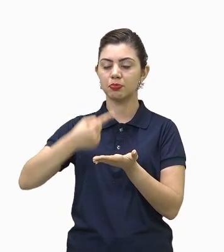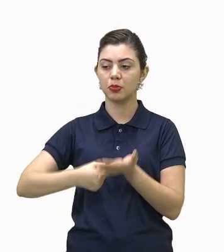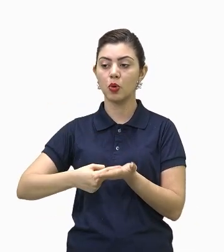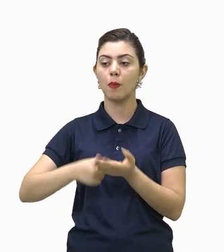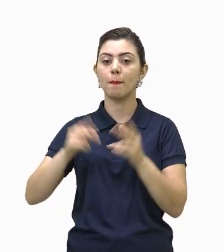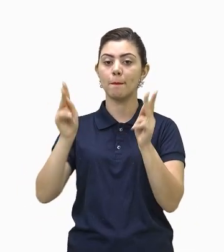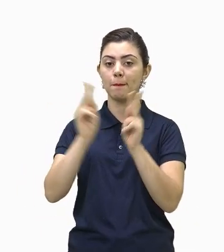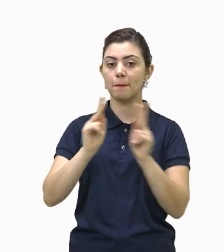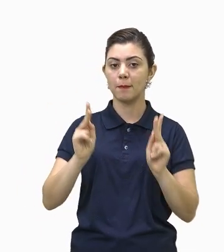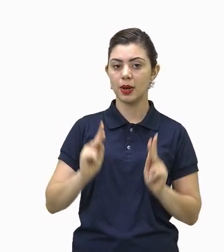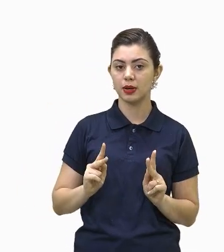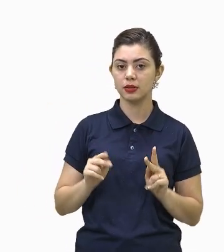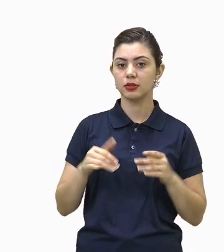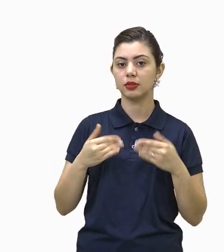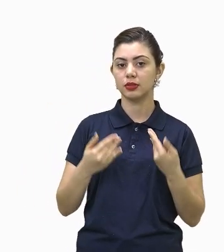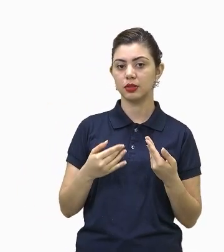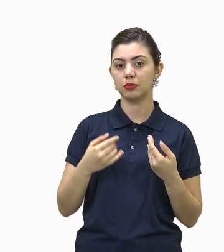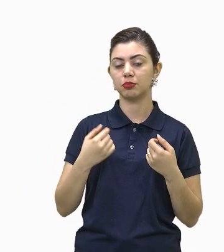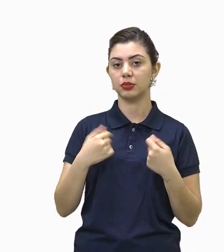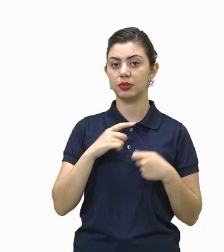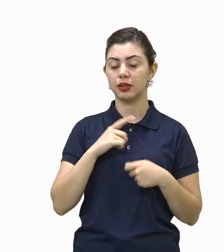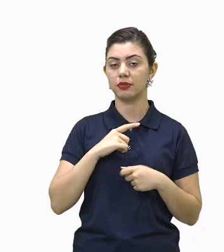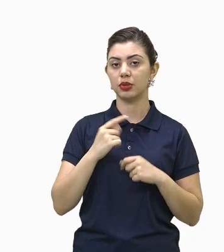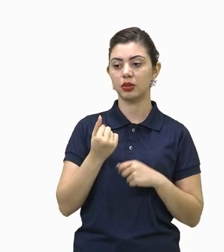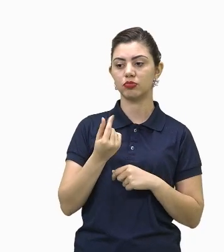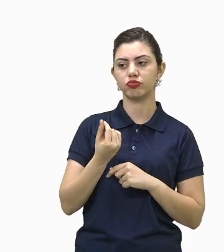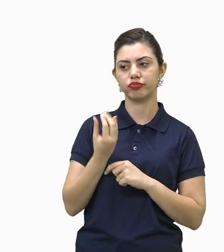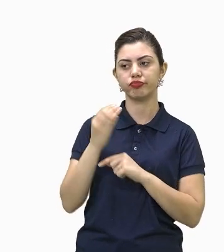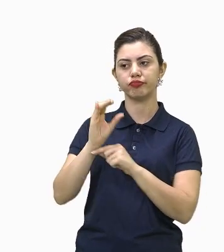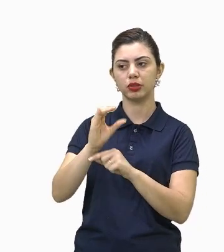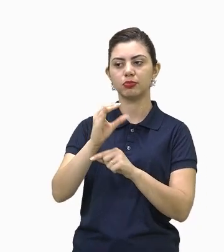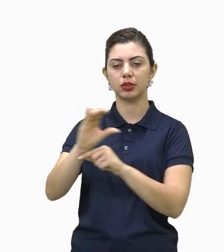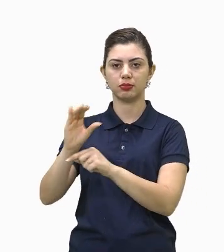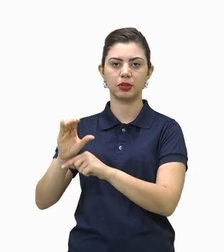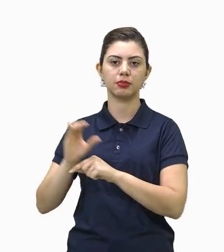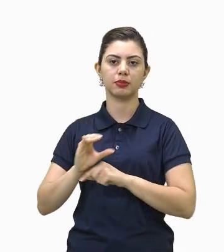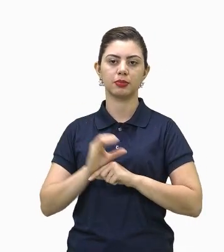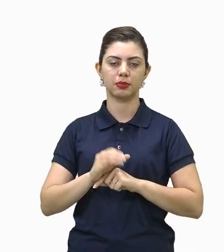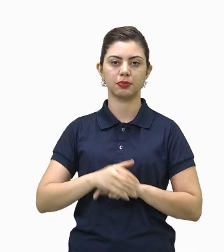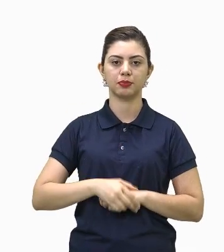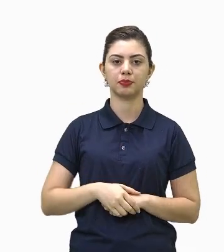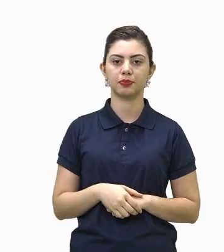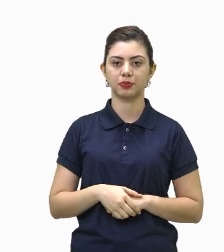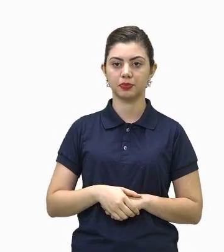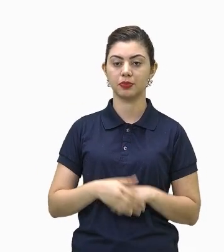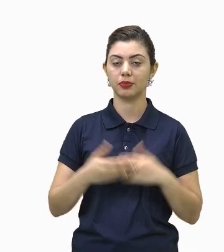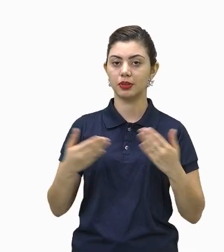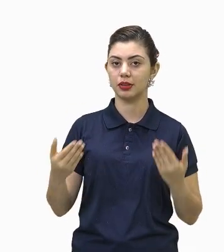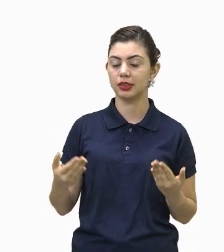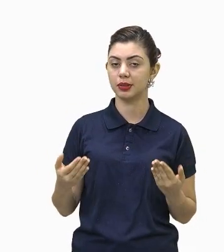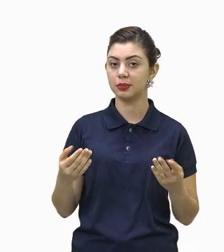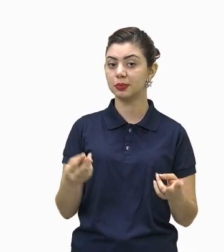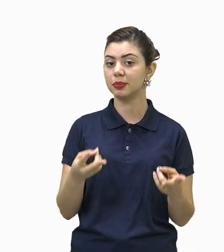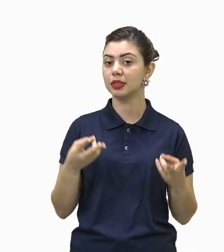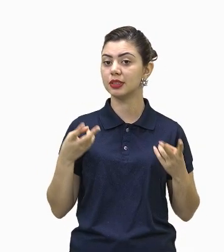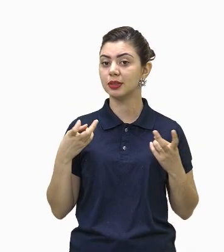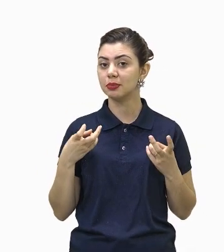onde indenizações foram acertadas entre os países. E aí nós temos então,